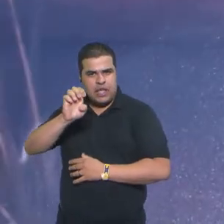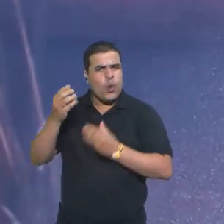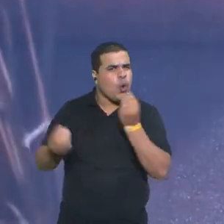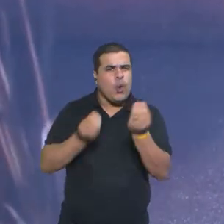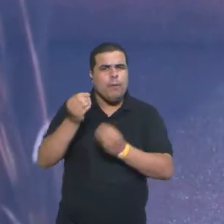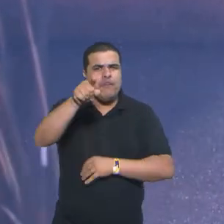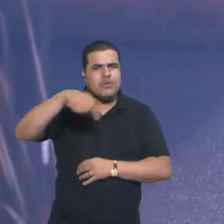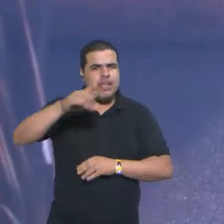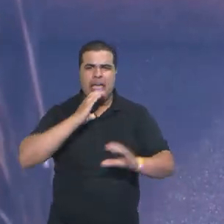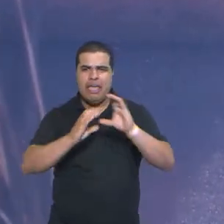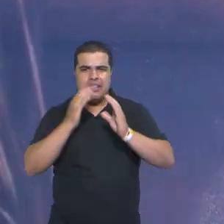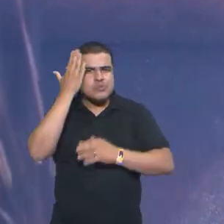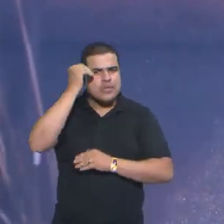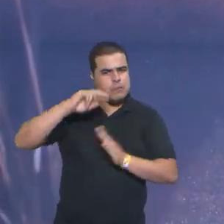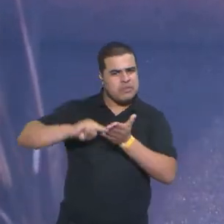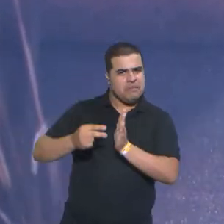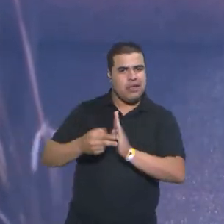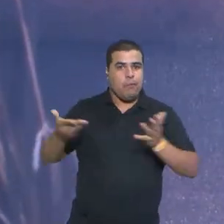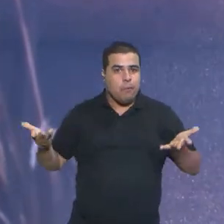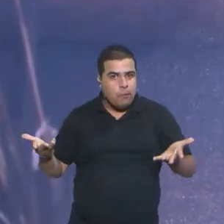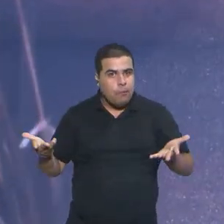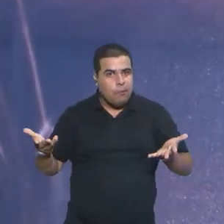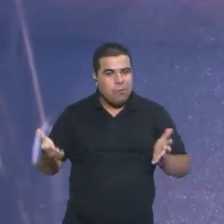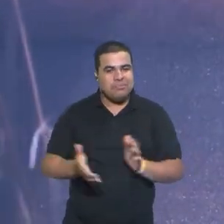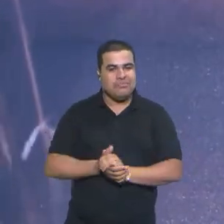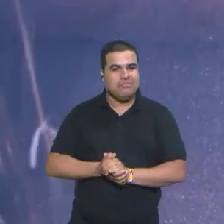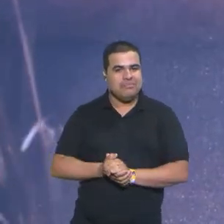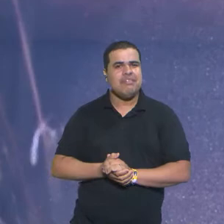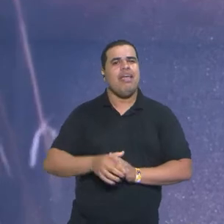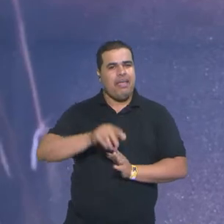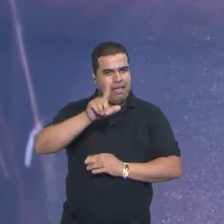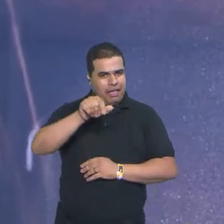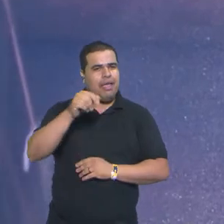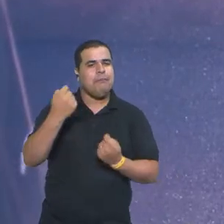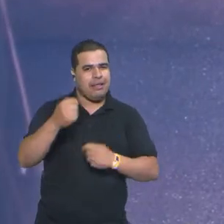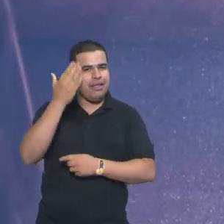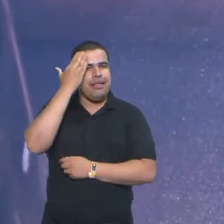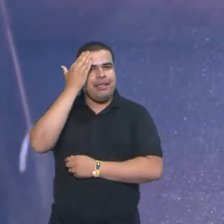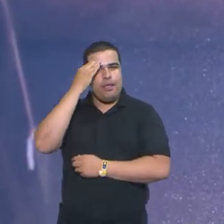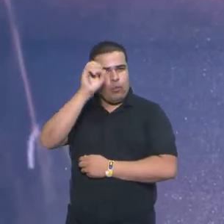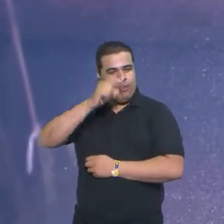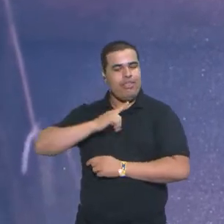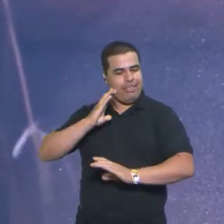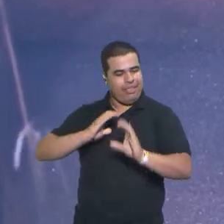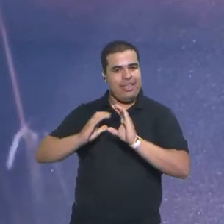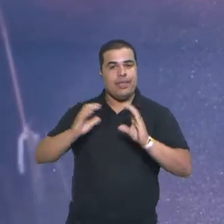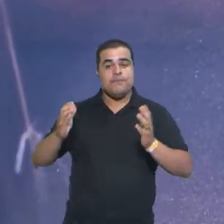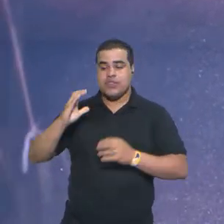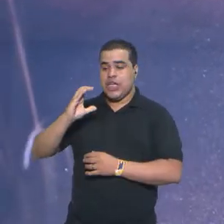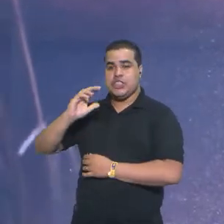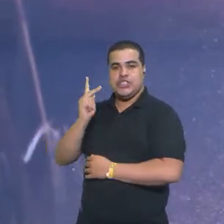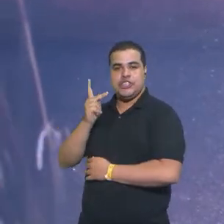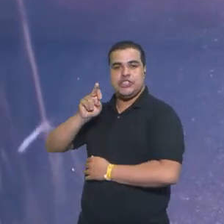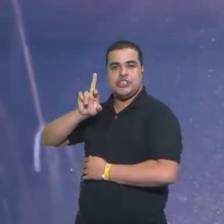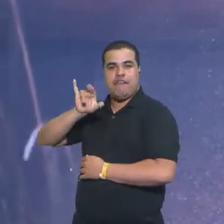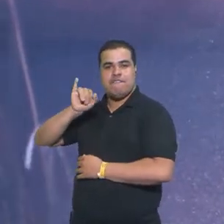como é que vocês vão cantar se não sabe o que significa É tem que saber o que você canta